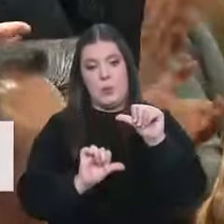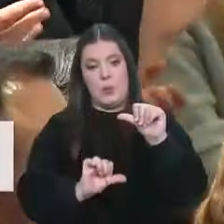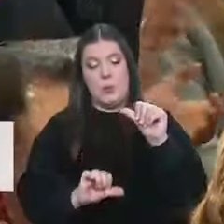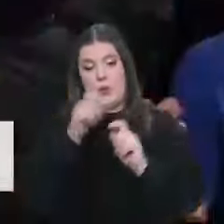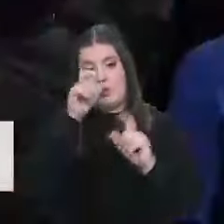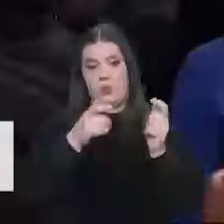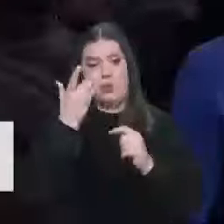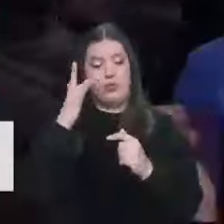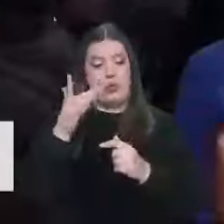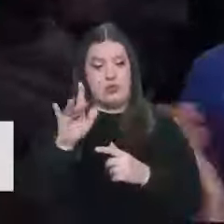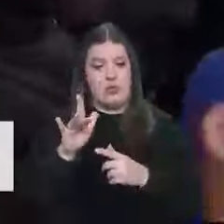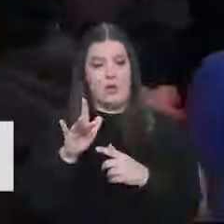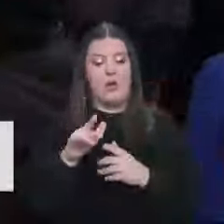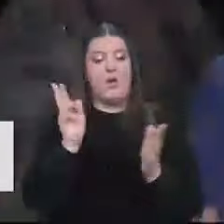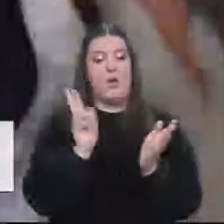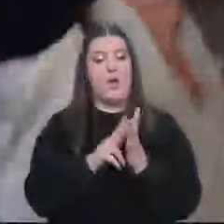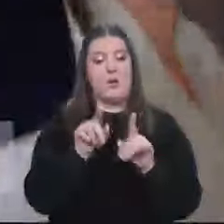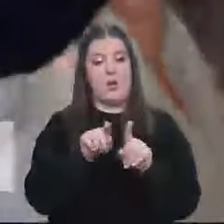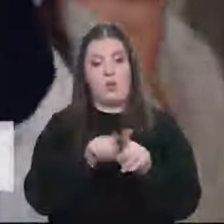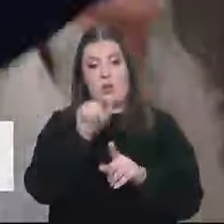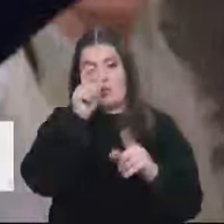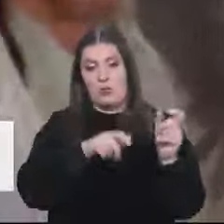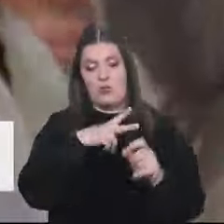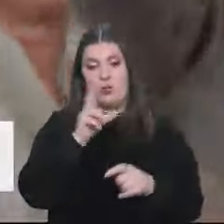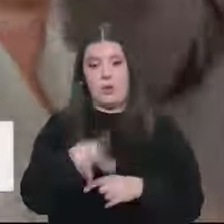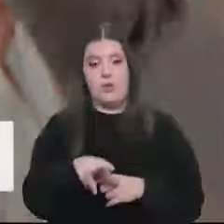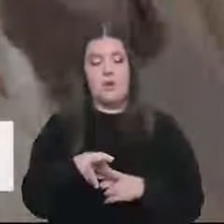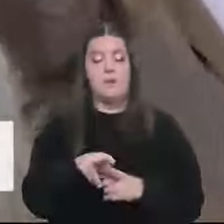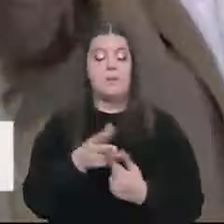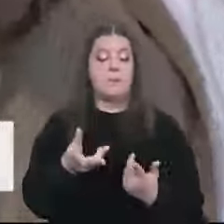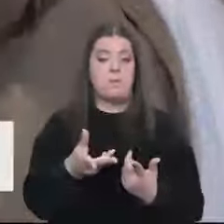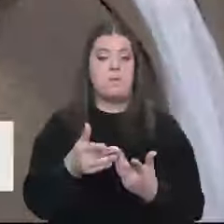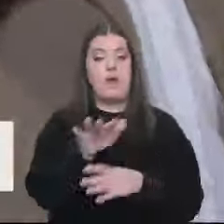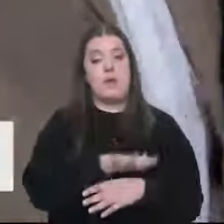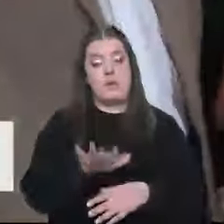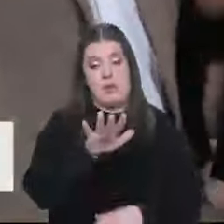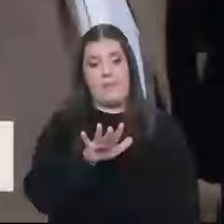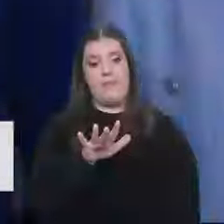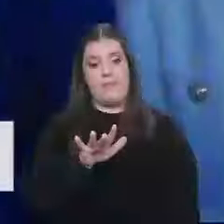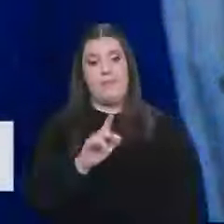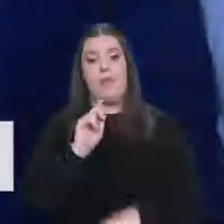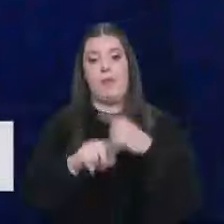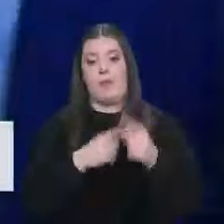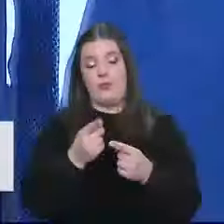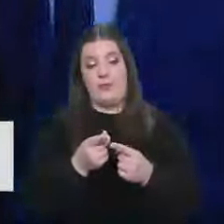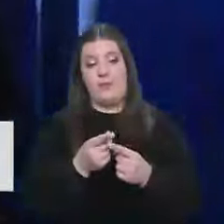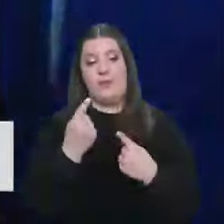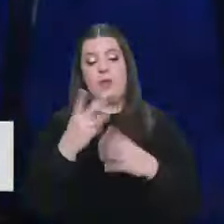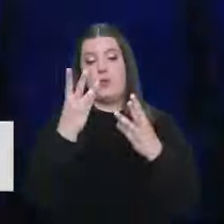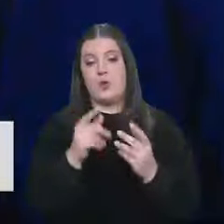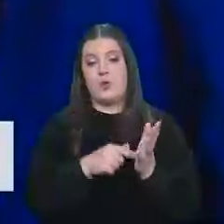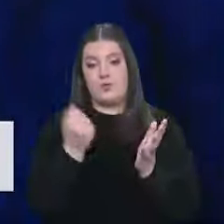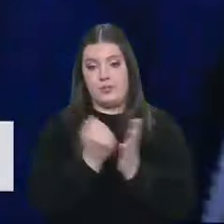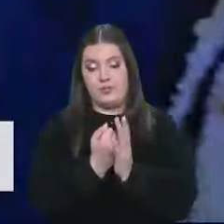portugueses no estrangeiro tão válidos como os dos cidadãos portugueses em território nacional depois ter os resultados